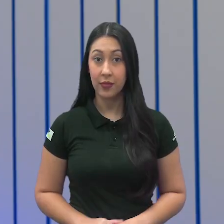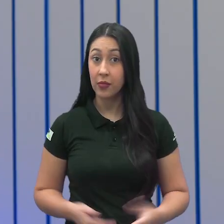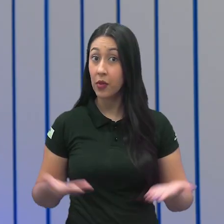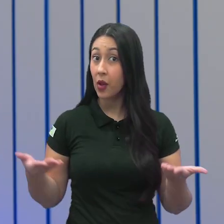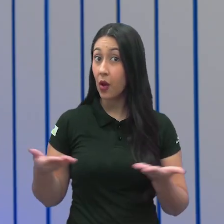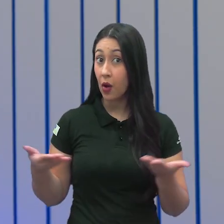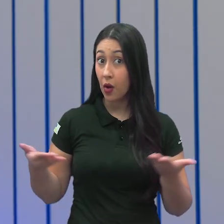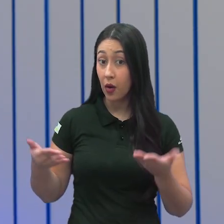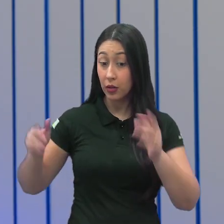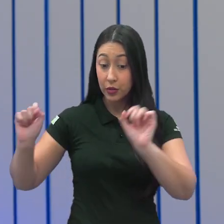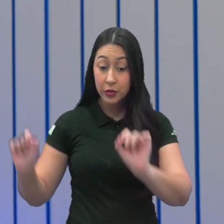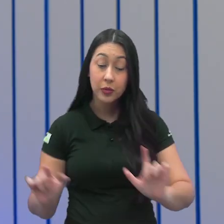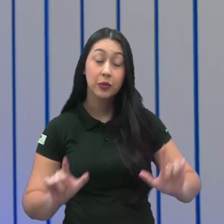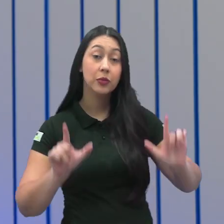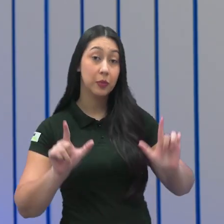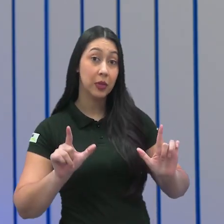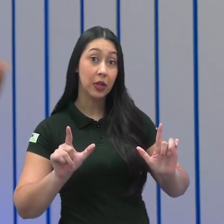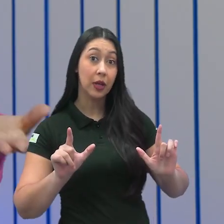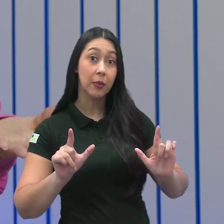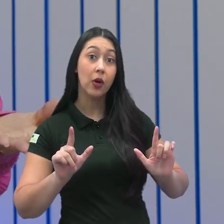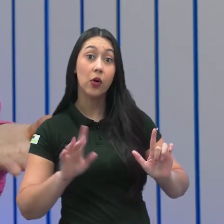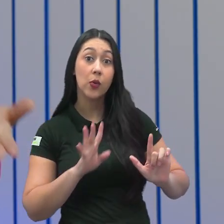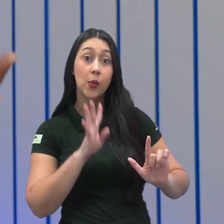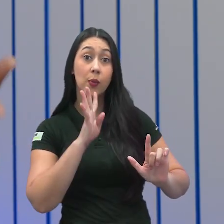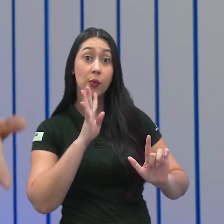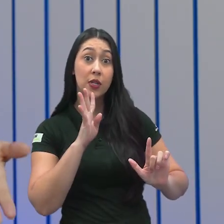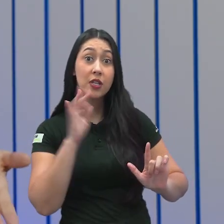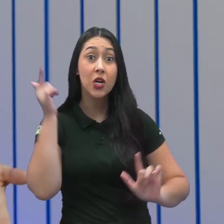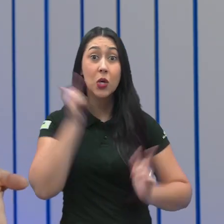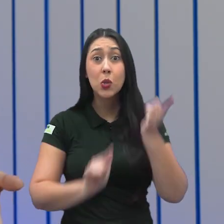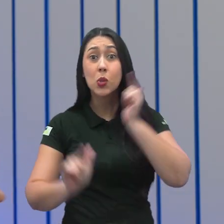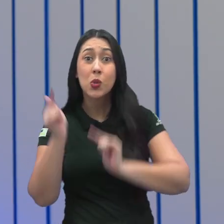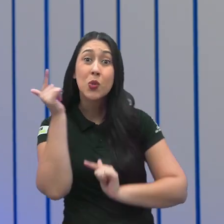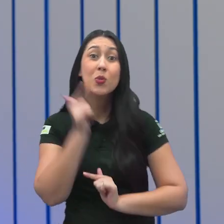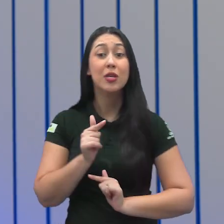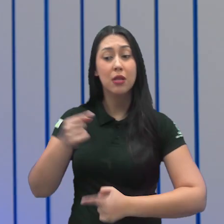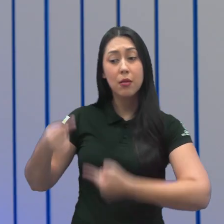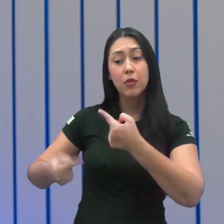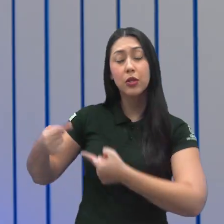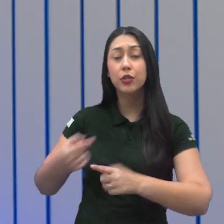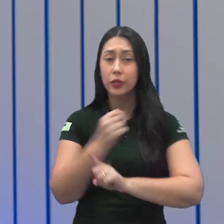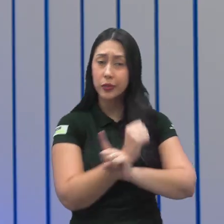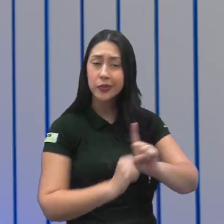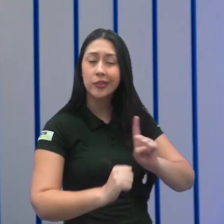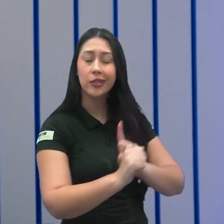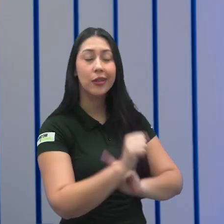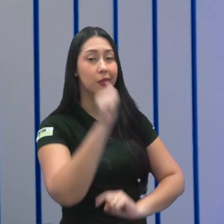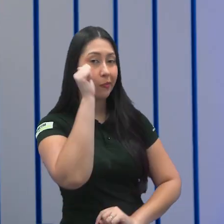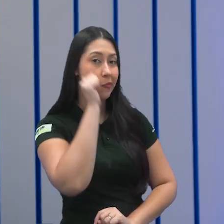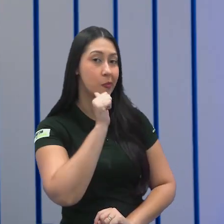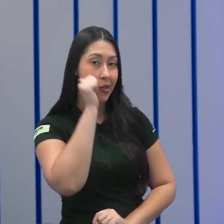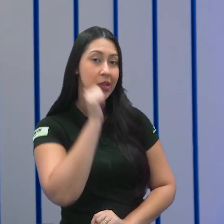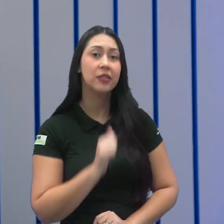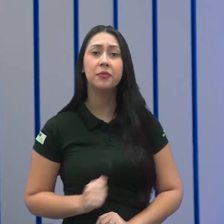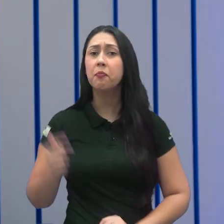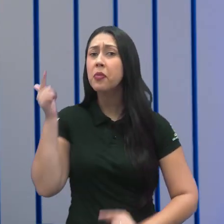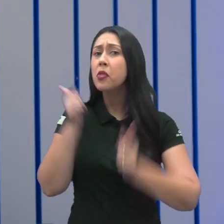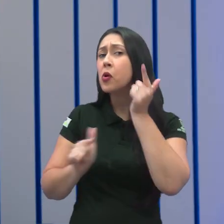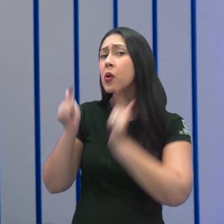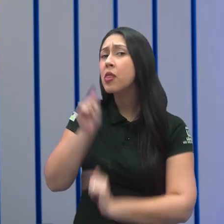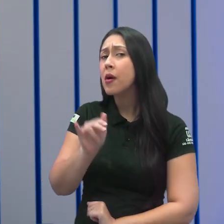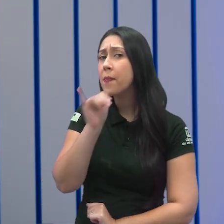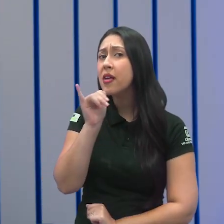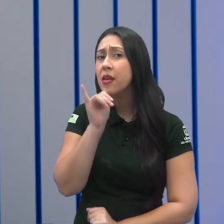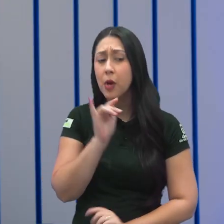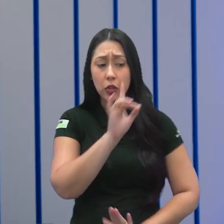Nesta edição do Sobre Política, vamos mergulhar nas conquistas políticas e sociais das mulheres. São conquistas como o direito